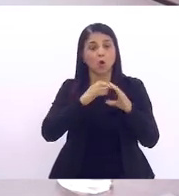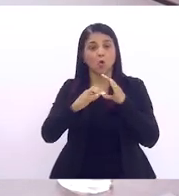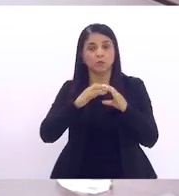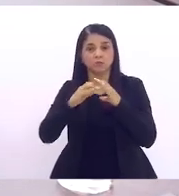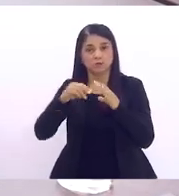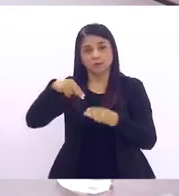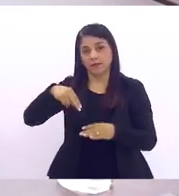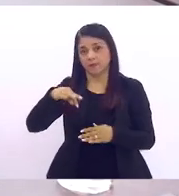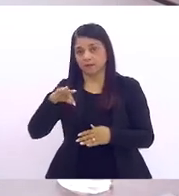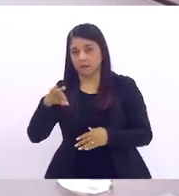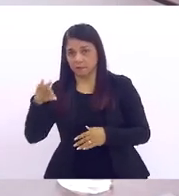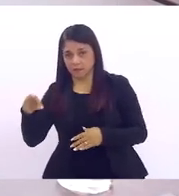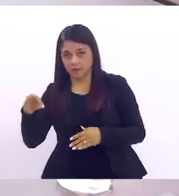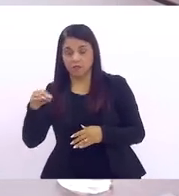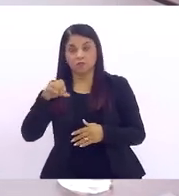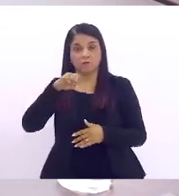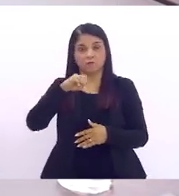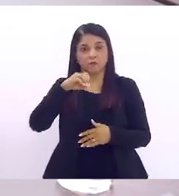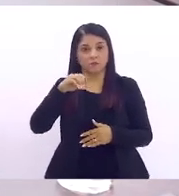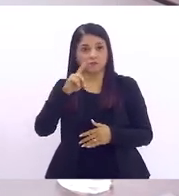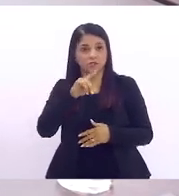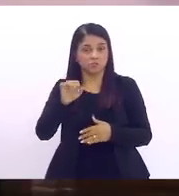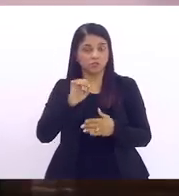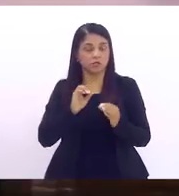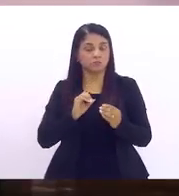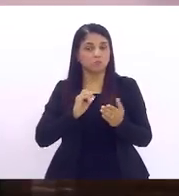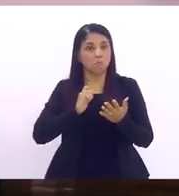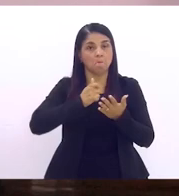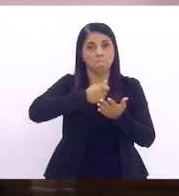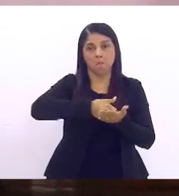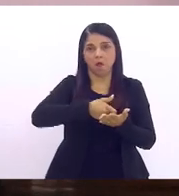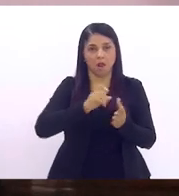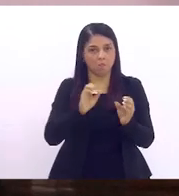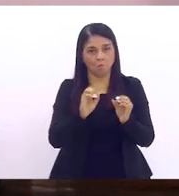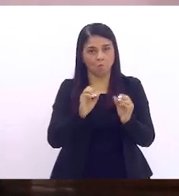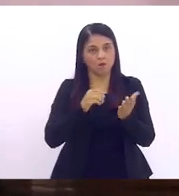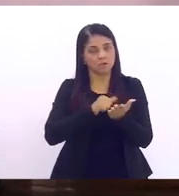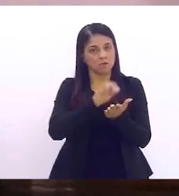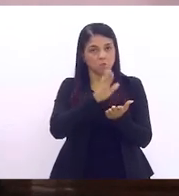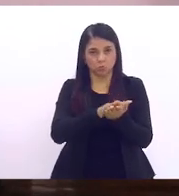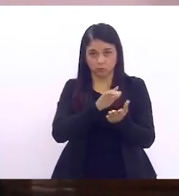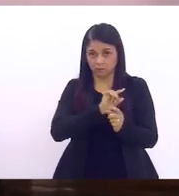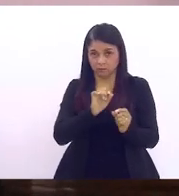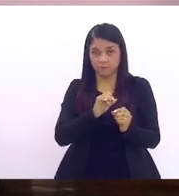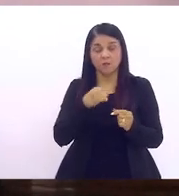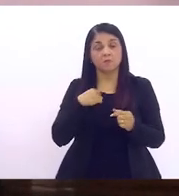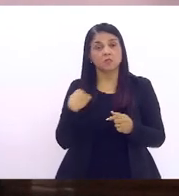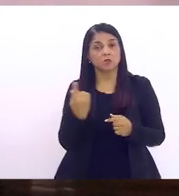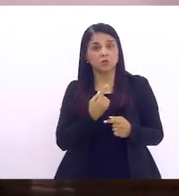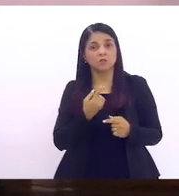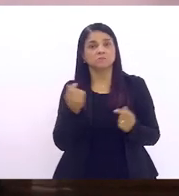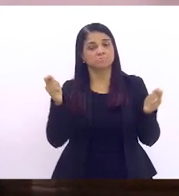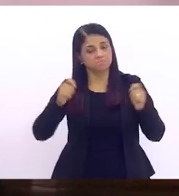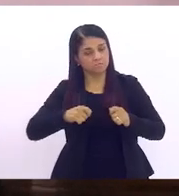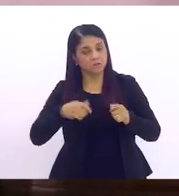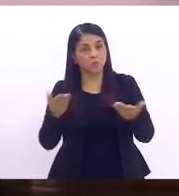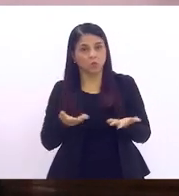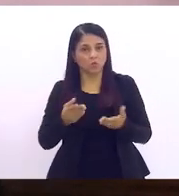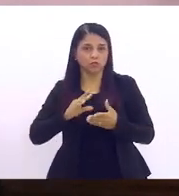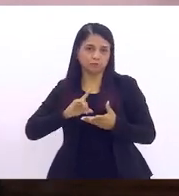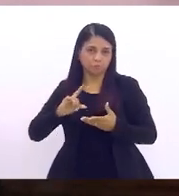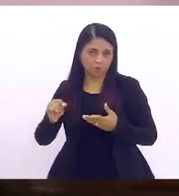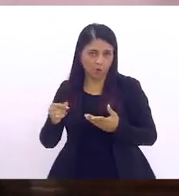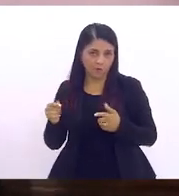ntt para que nesses primeiros 90 dias não fosse não fossem aplicadas essas multas para que assim nós pudéssemos sair daqui já com uma